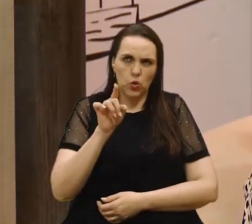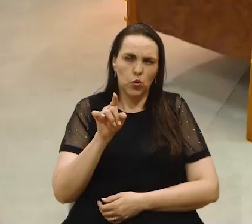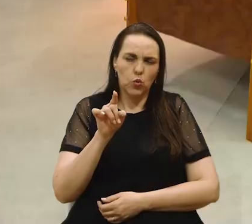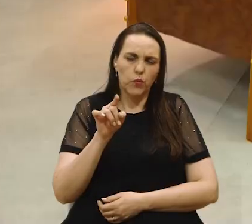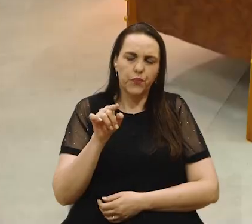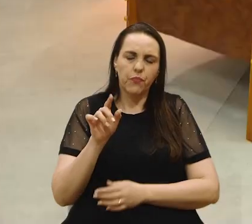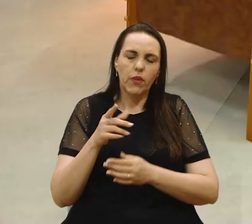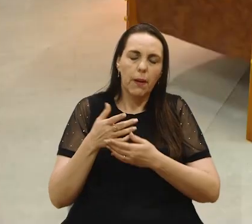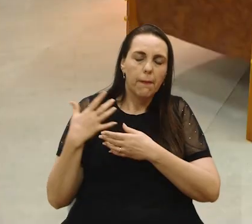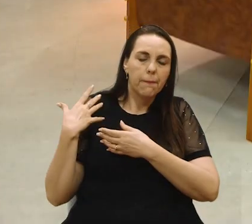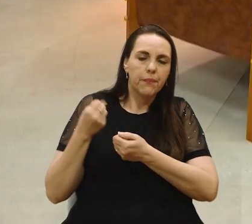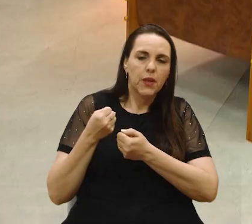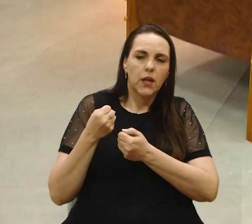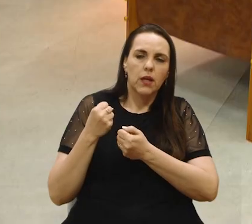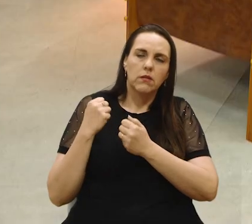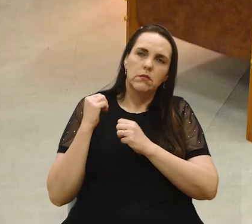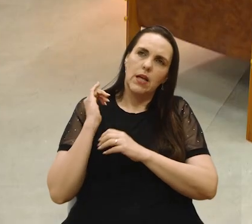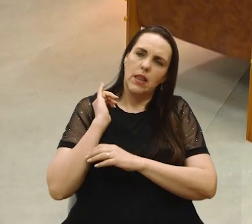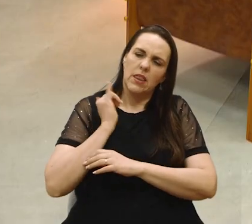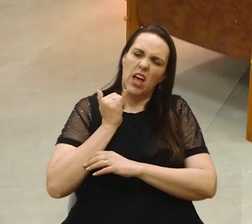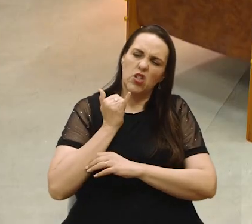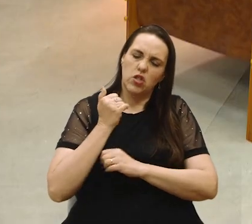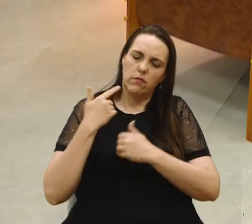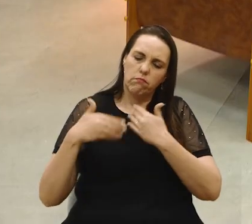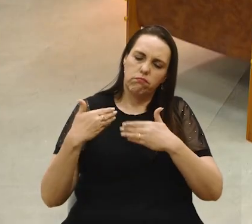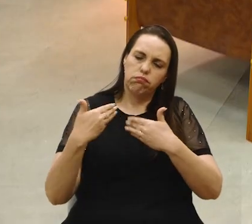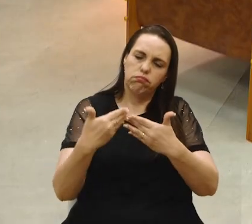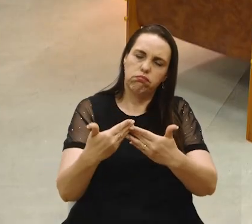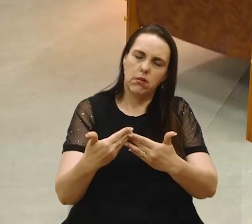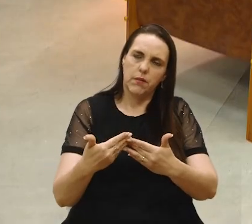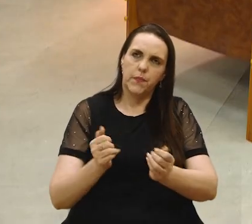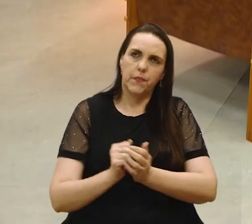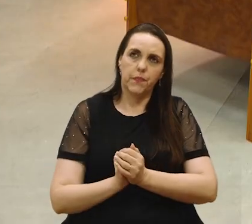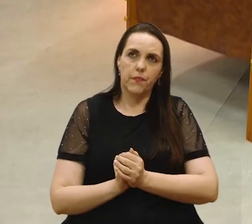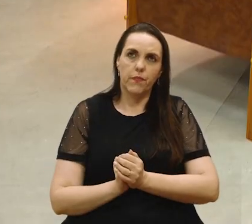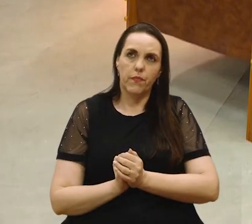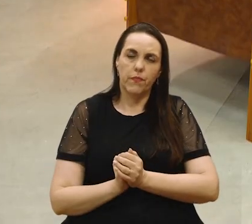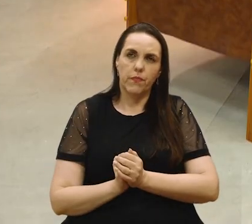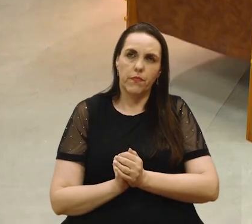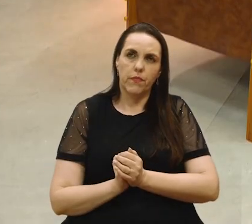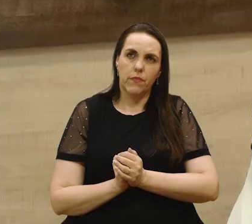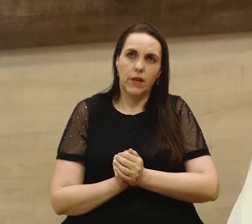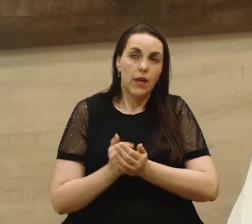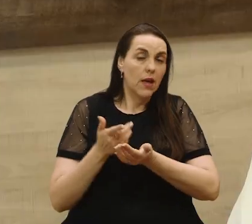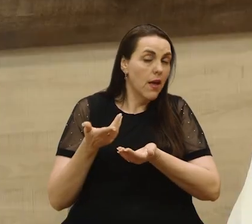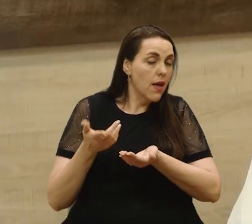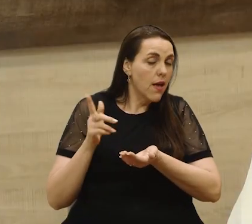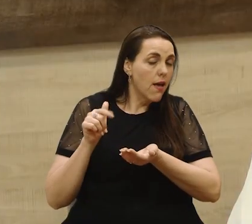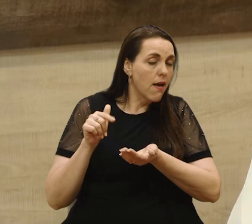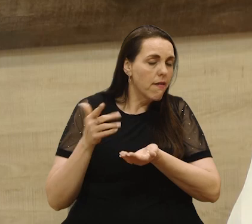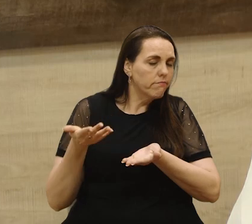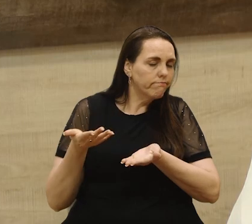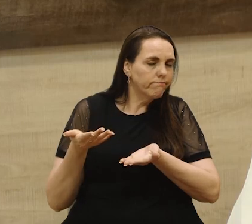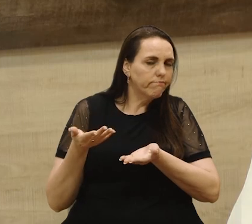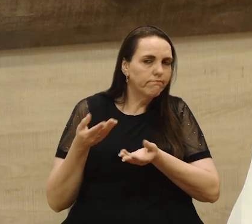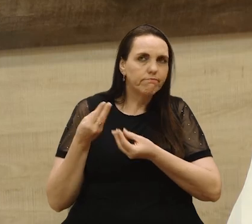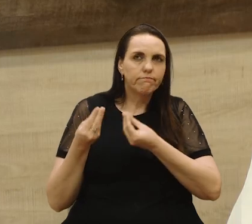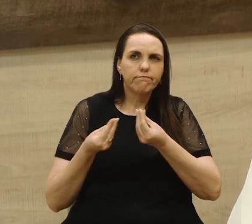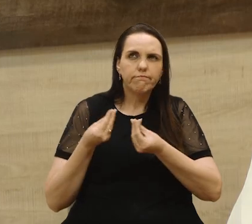te valeste de um recurso no decorrer da narrativa, enfim, que